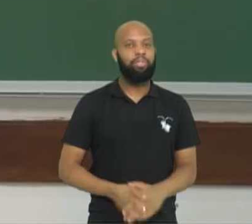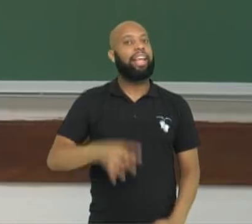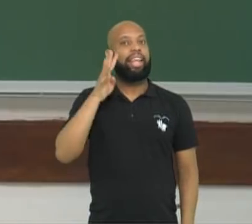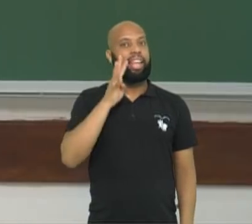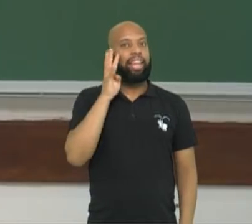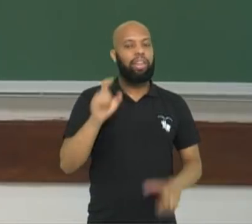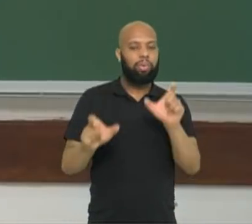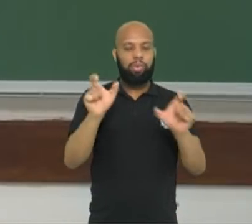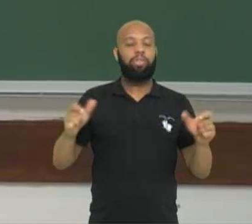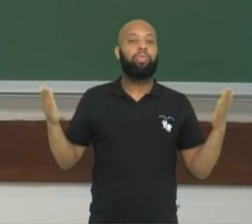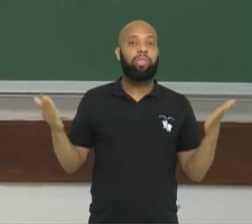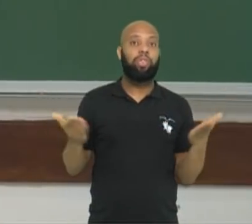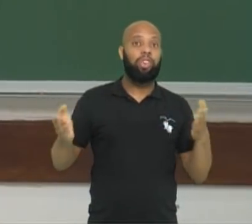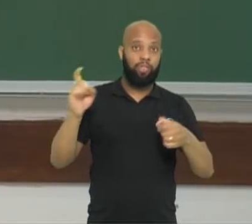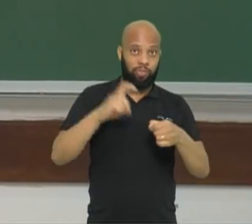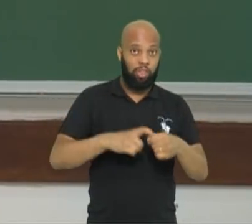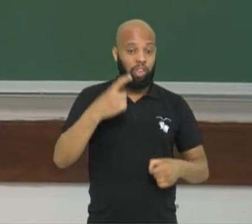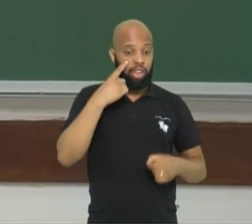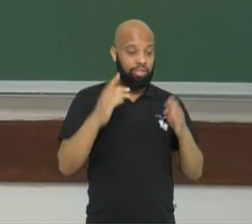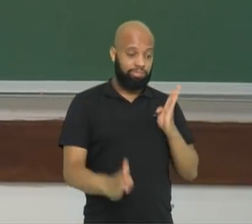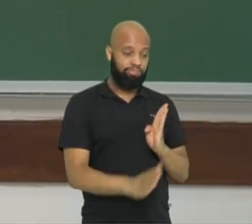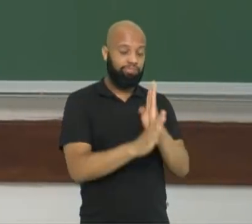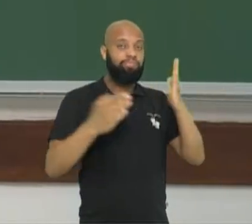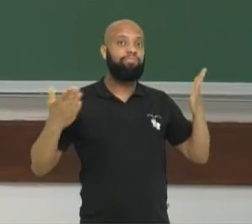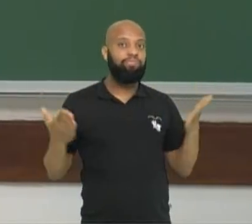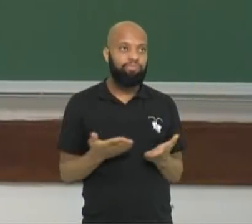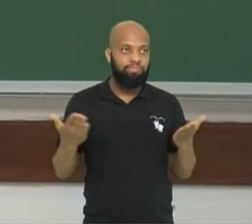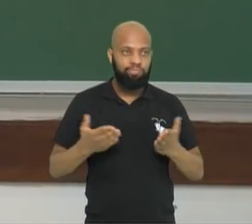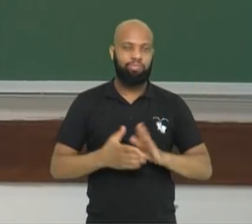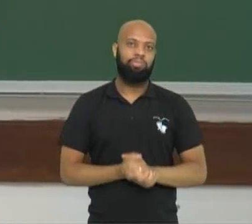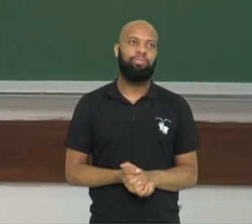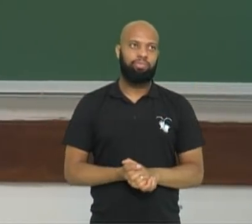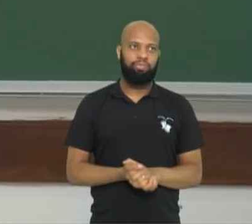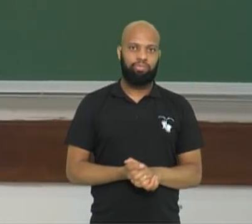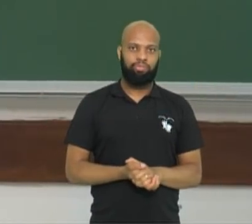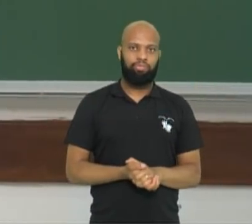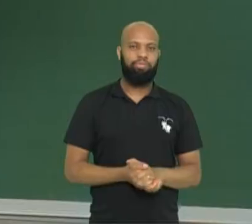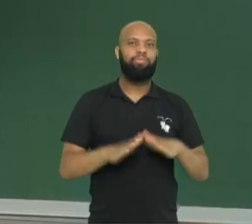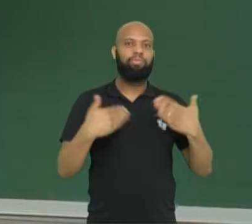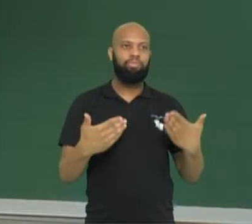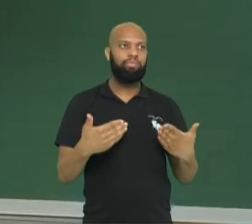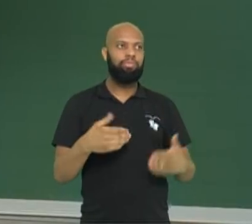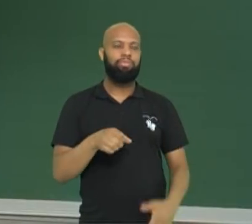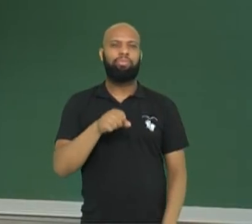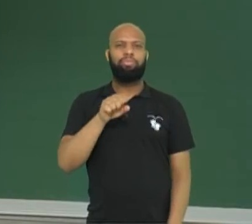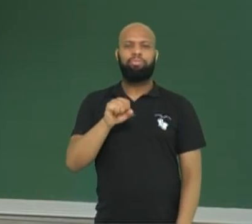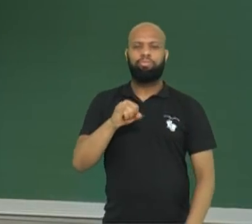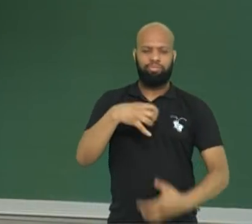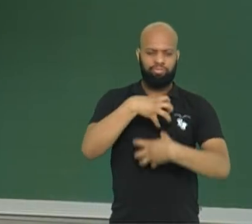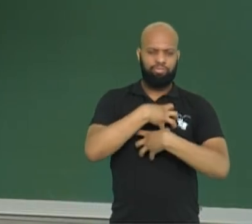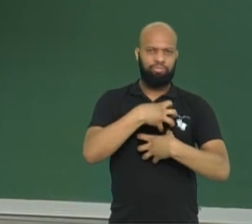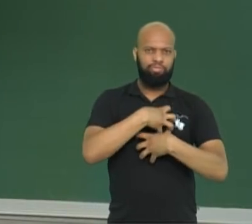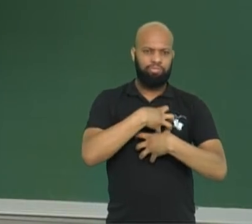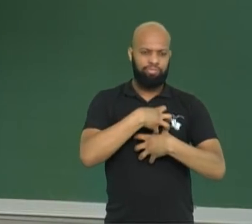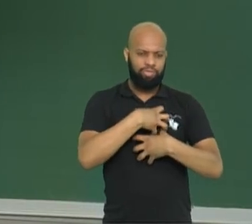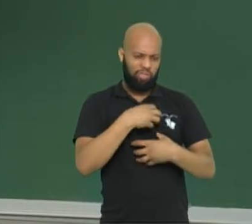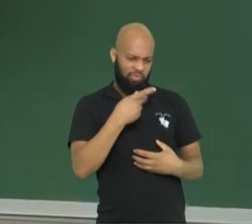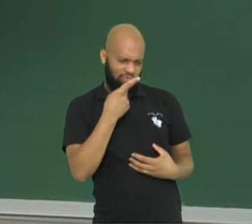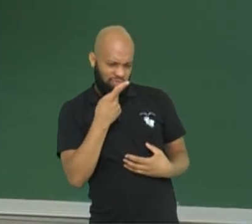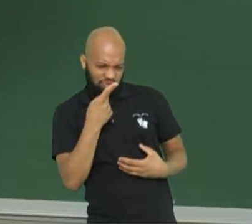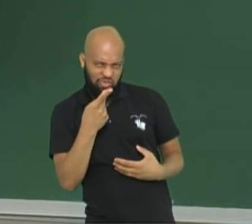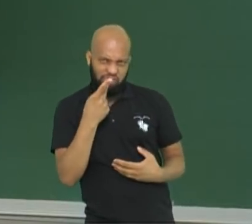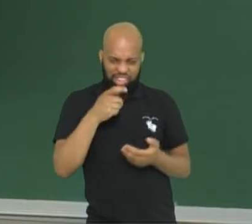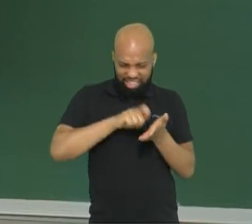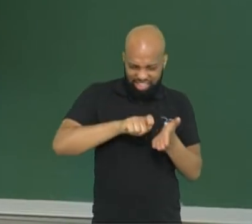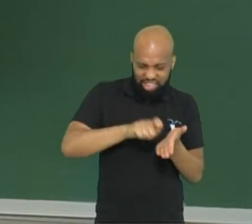Legal, pessoal, então voltamos. Vamos descobrir então aqui, né? Então, será que esse falar aí, né, próprio de algumas